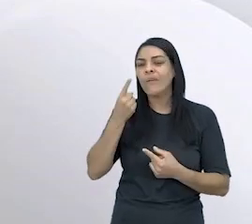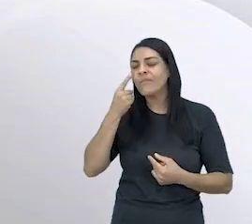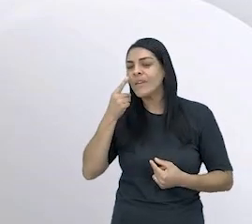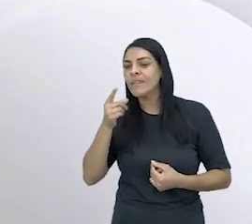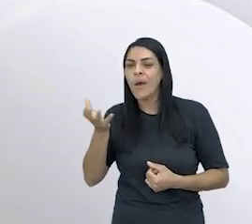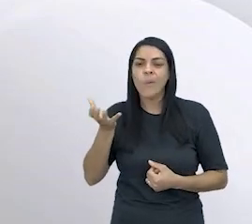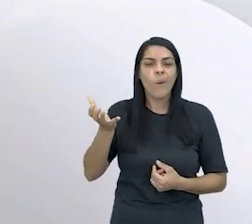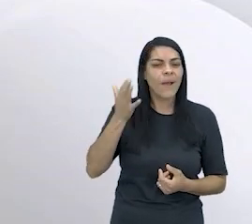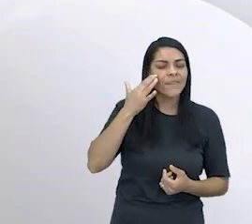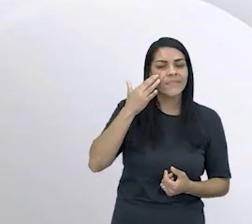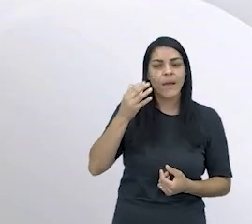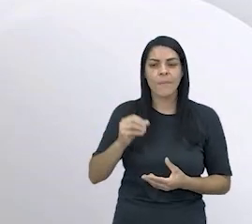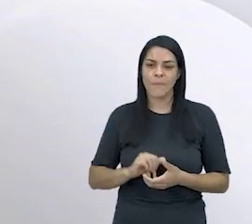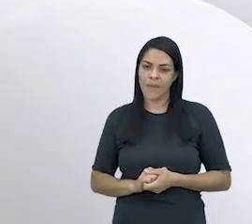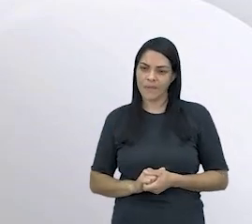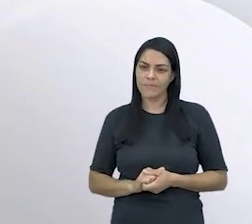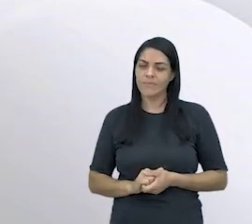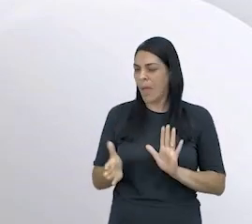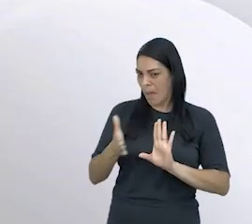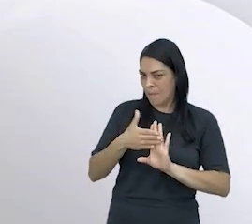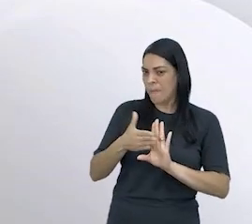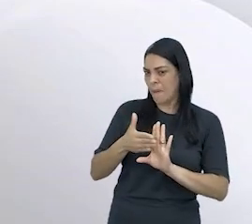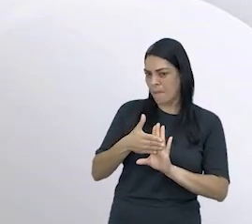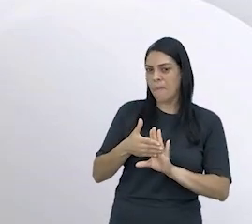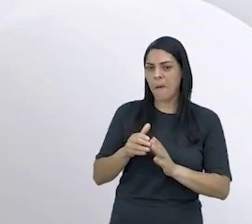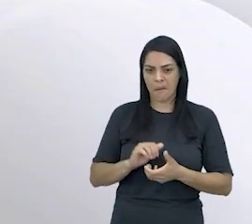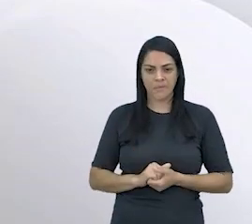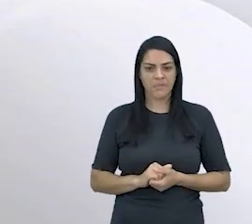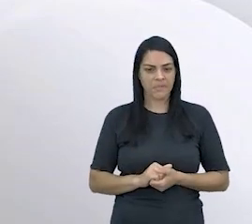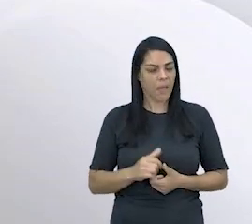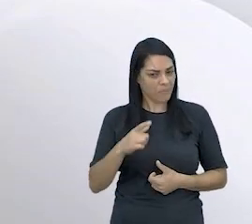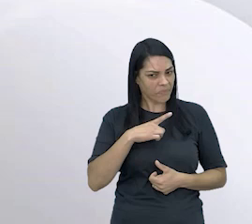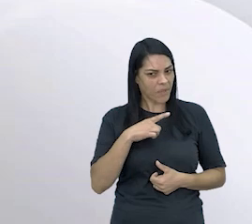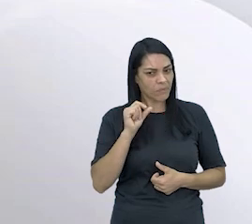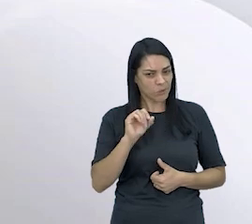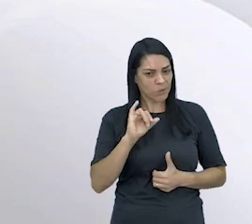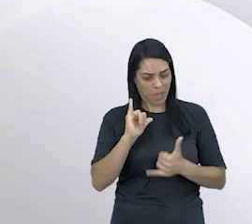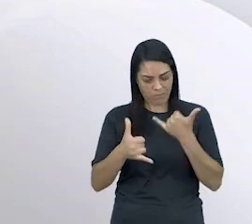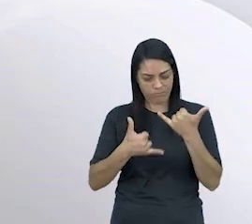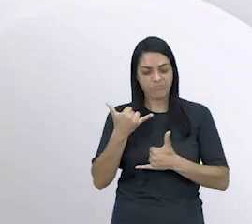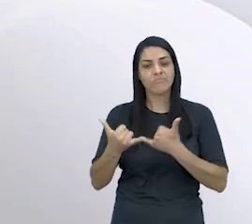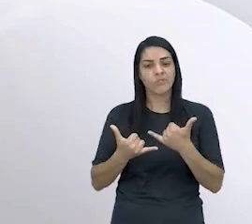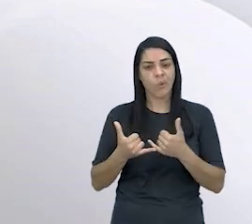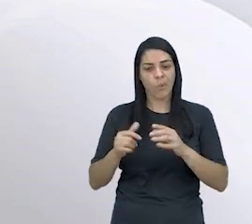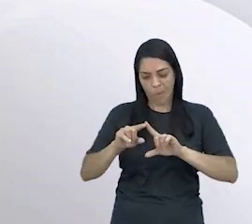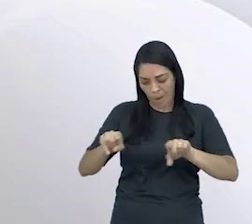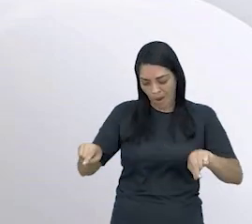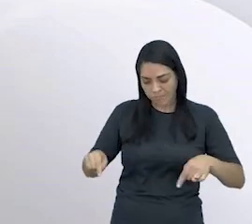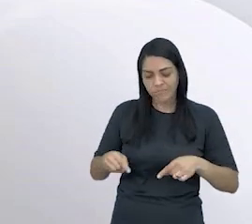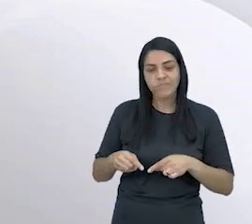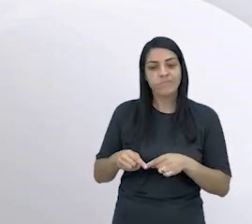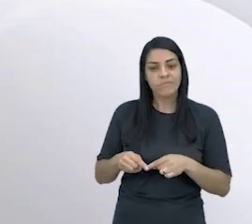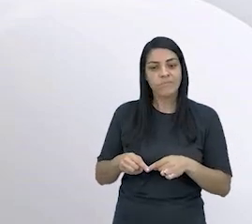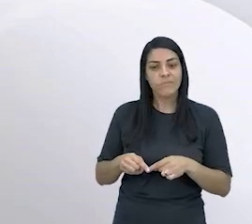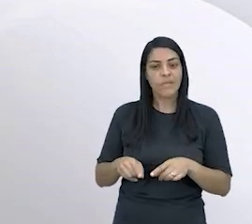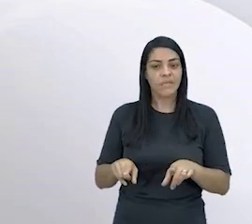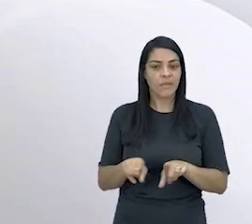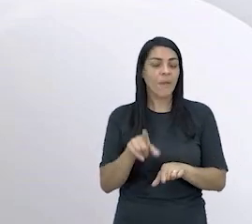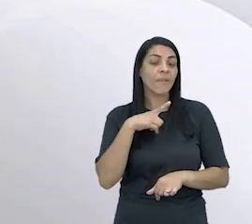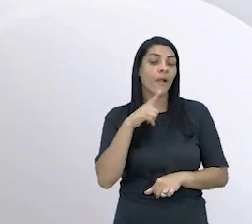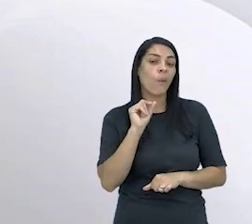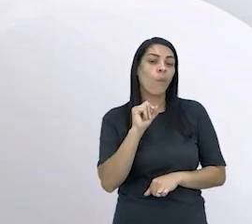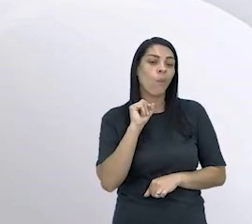querendo saber. Chegamos com essa proposta aqui, né? Temos jogo aqui no púlpito e que é o mesmo que tá